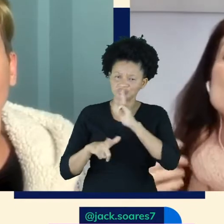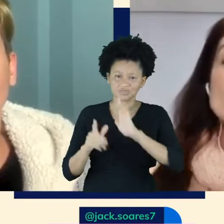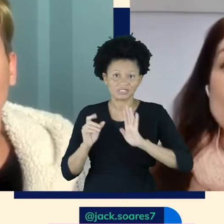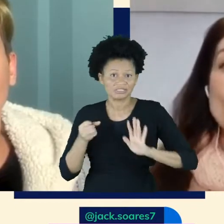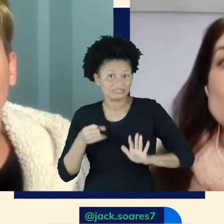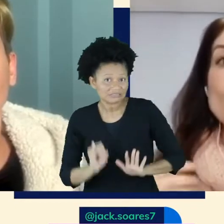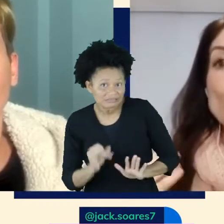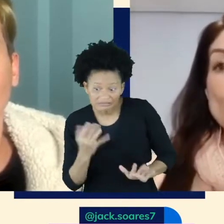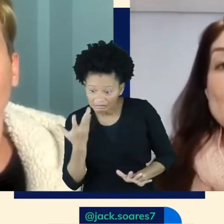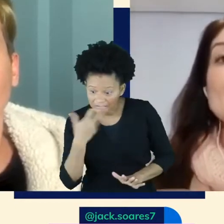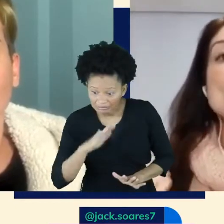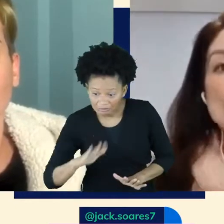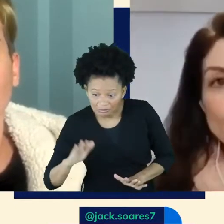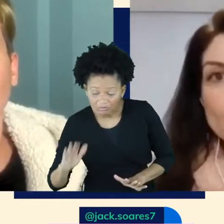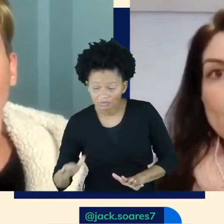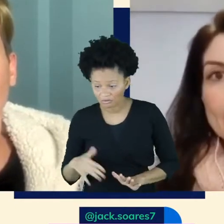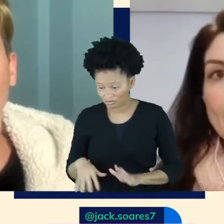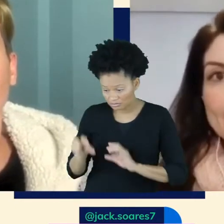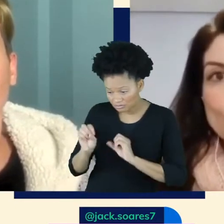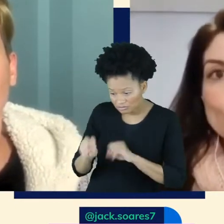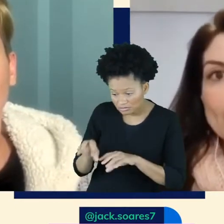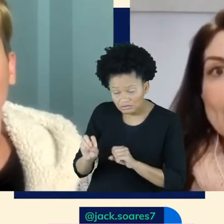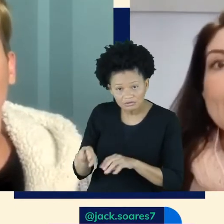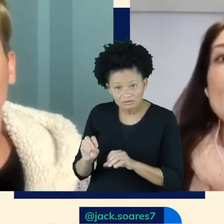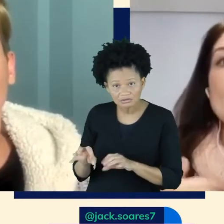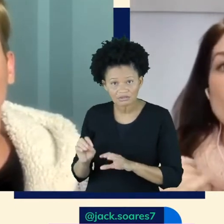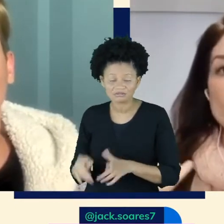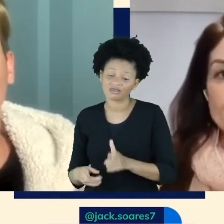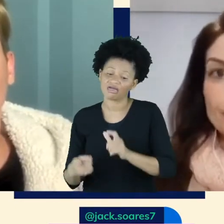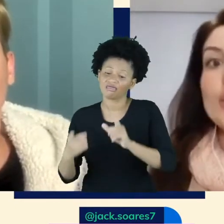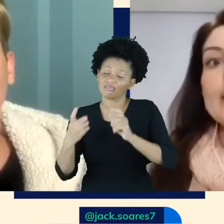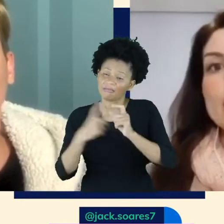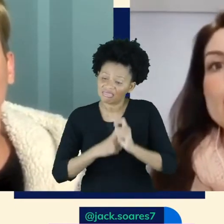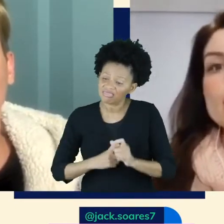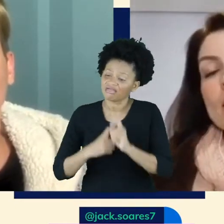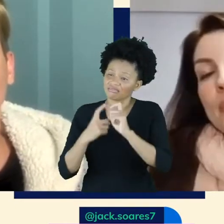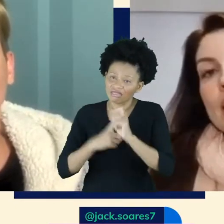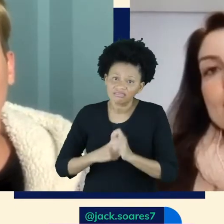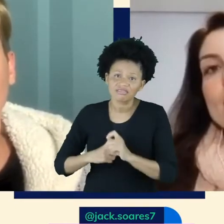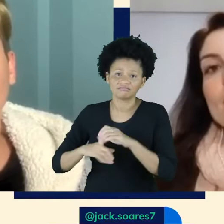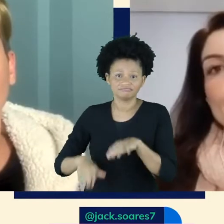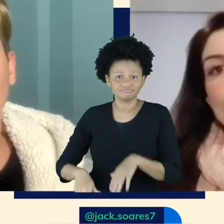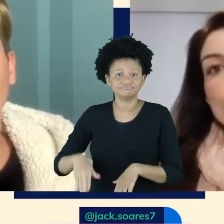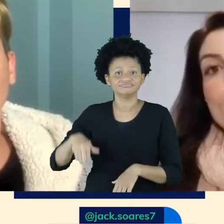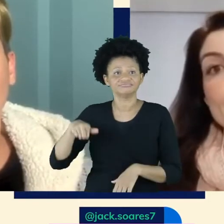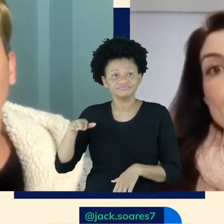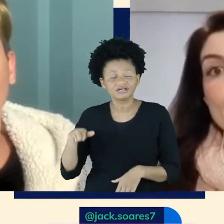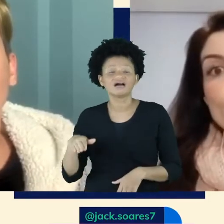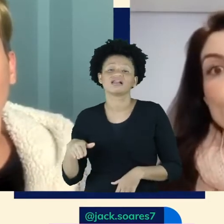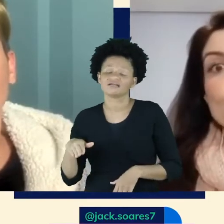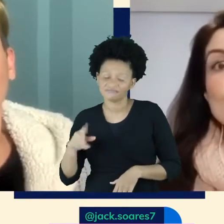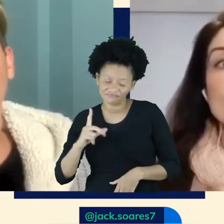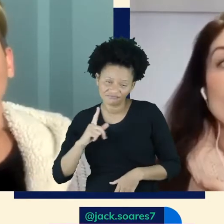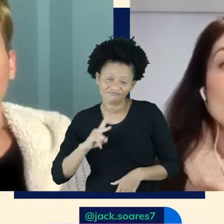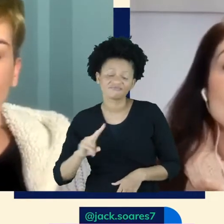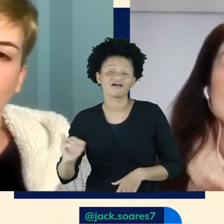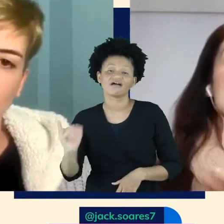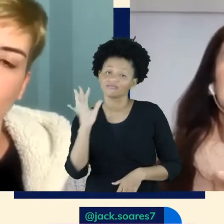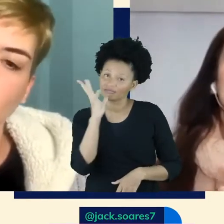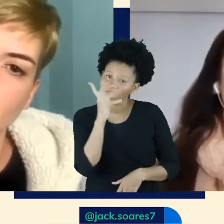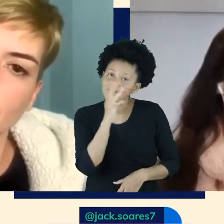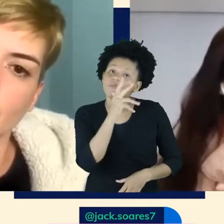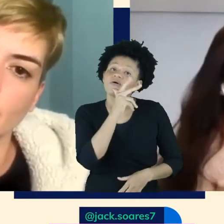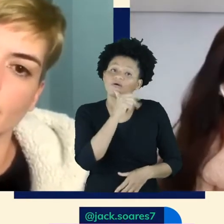sendo ensinada com essa autonomia, ela é muito dependente, ela vai criar essa dependência e ela vai demorar mais tempo. Às vezes a